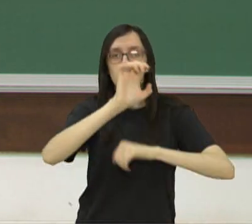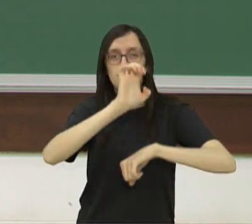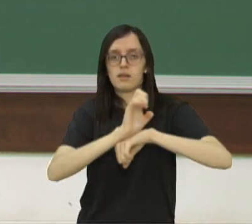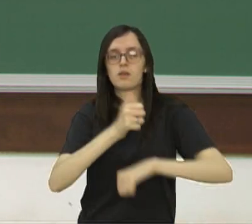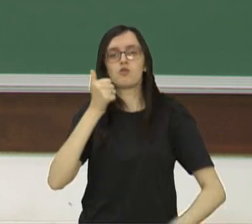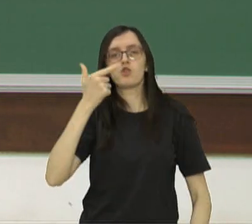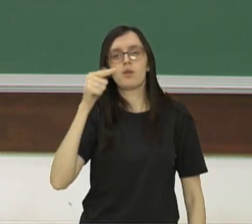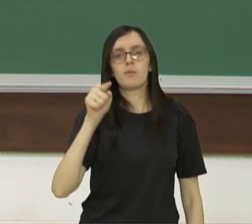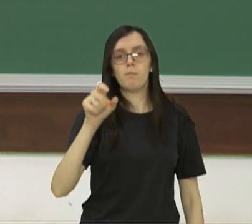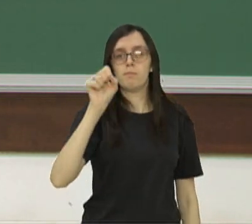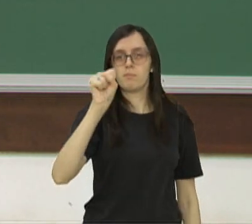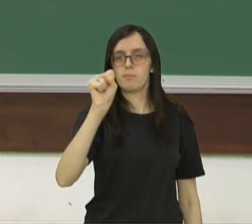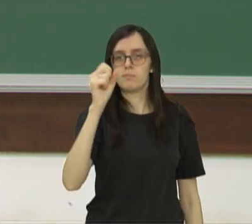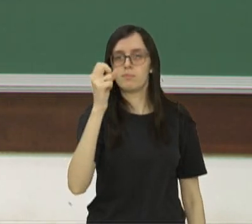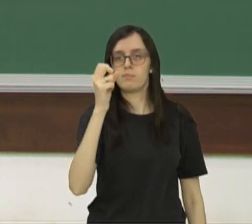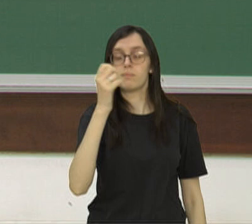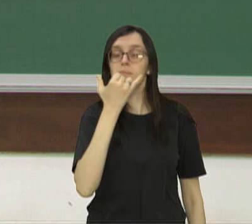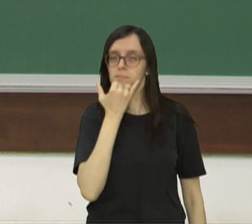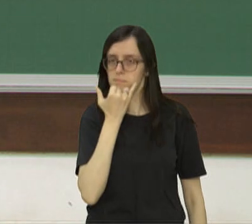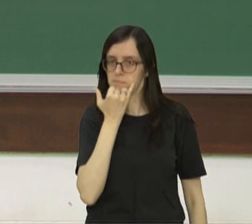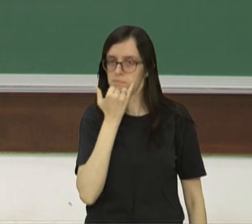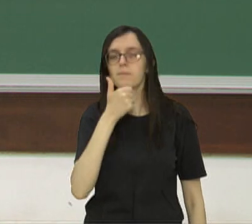Estadual